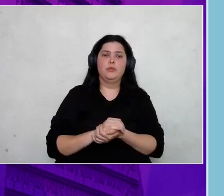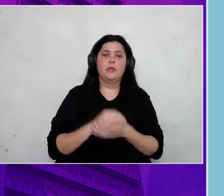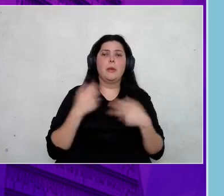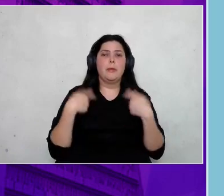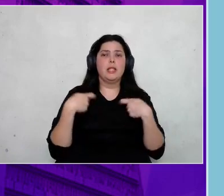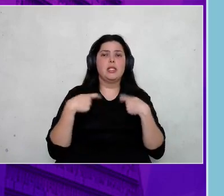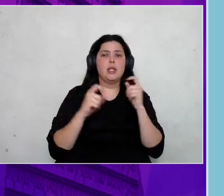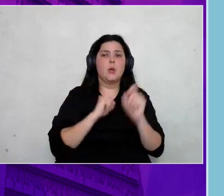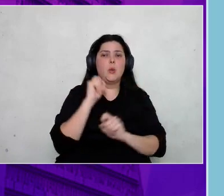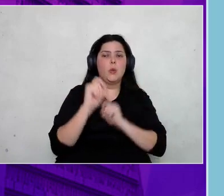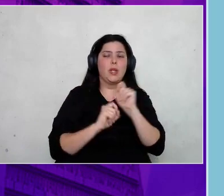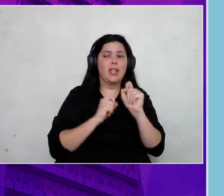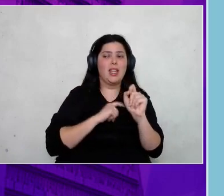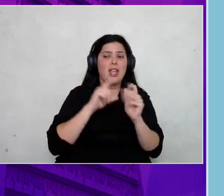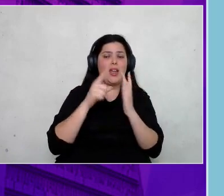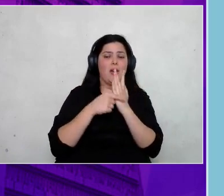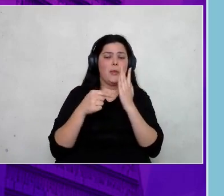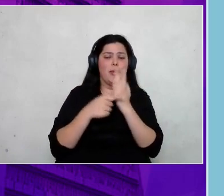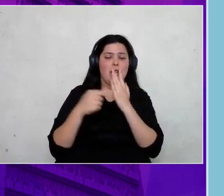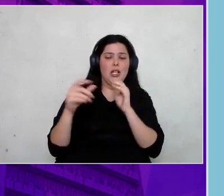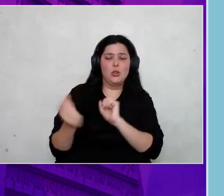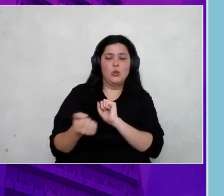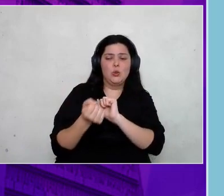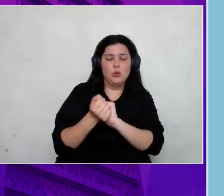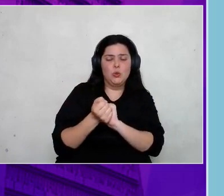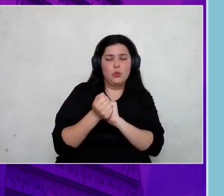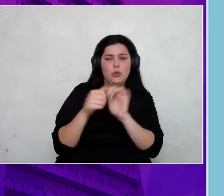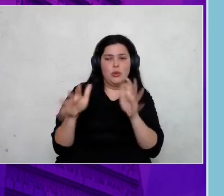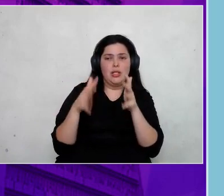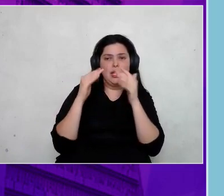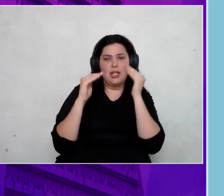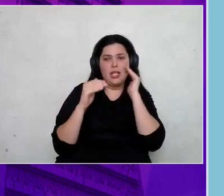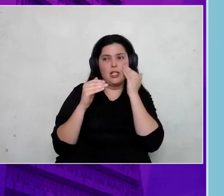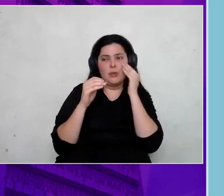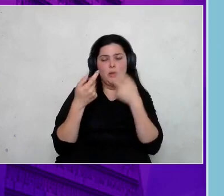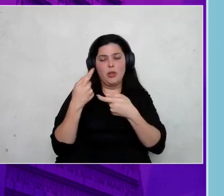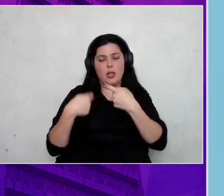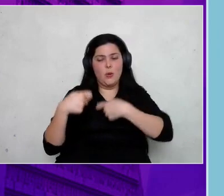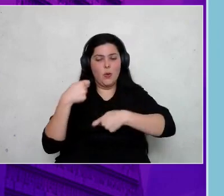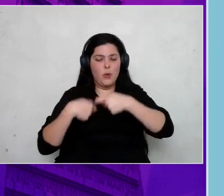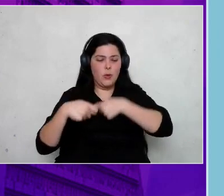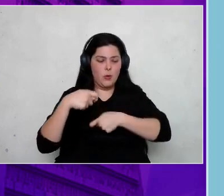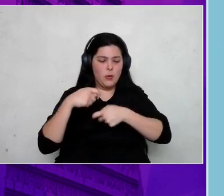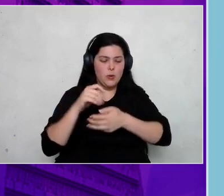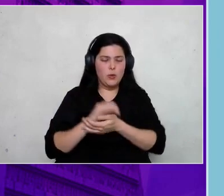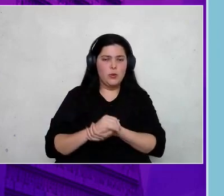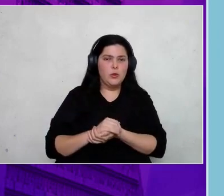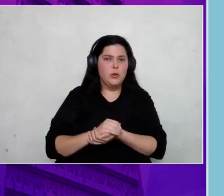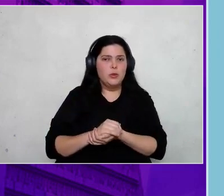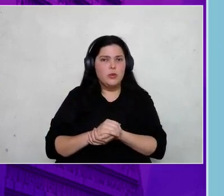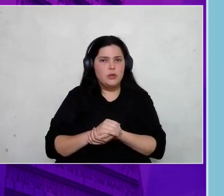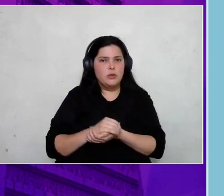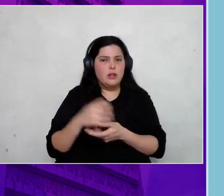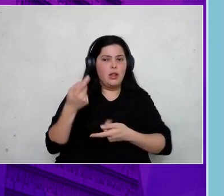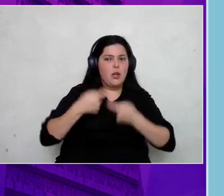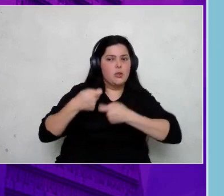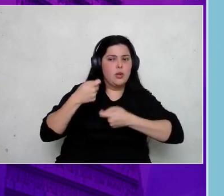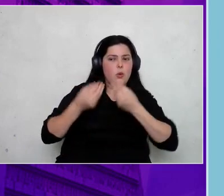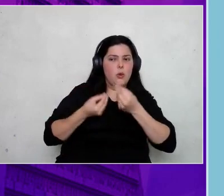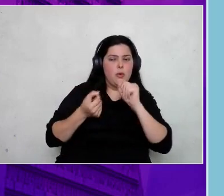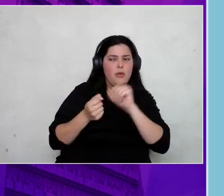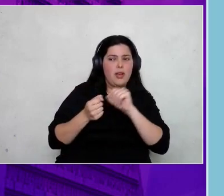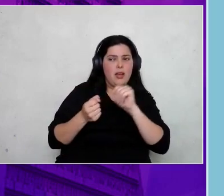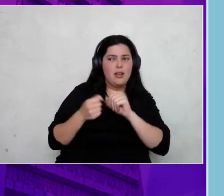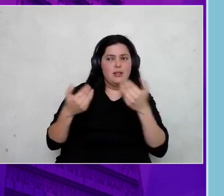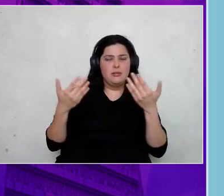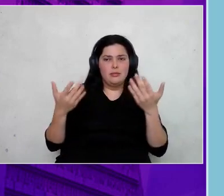tenha várias outras habilidades, desde entendimento do negócio, a própria negociação, enfim.